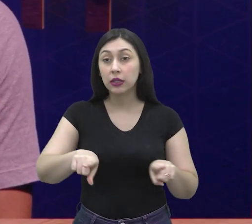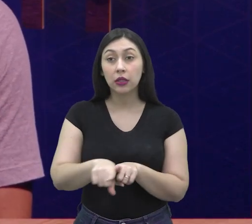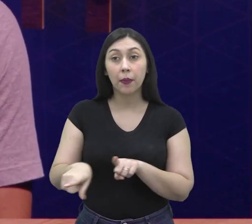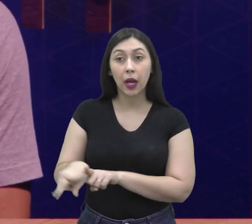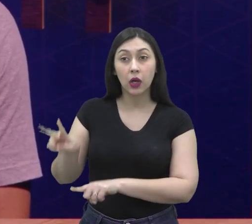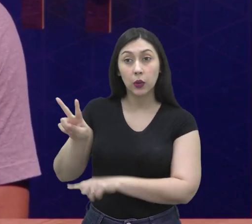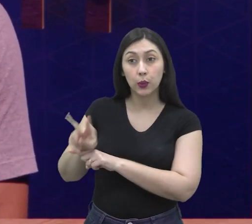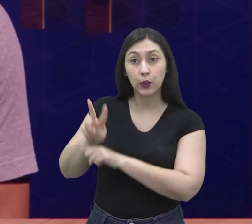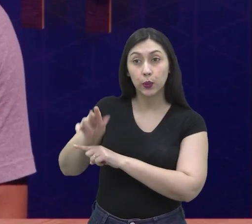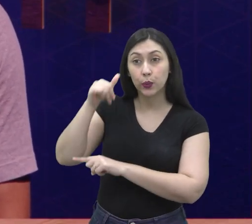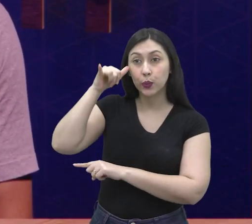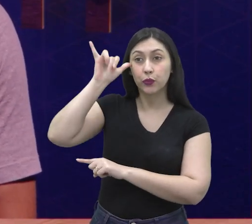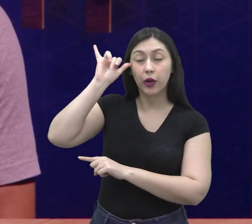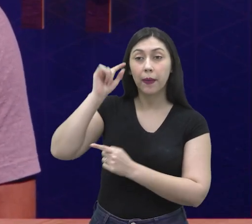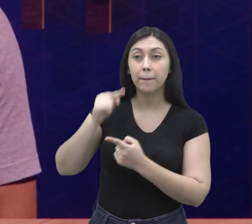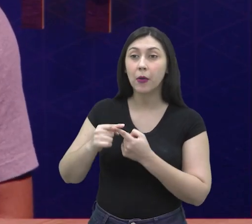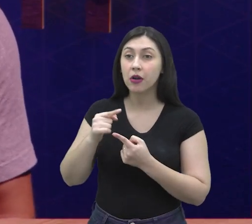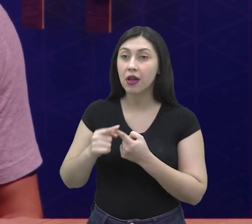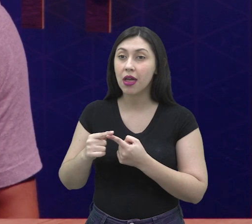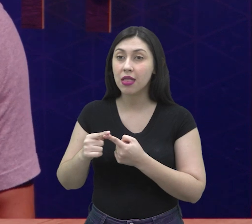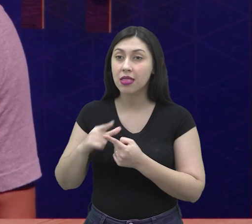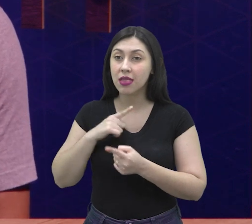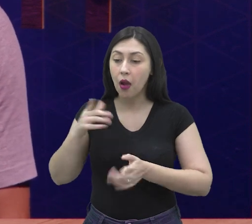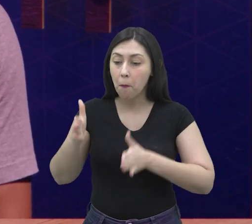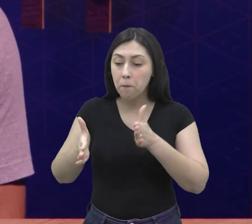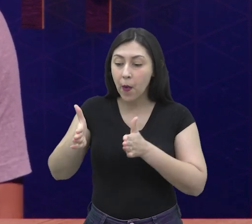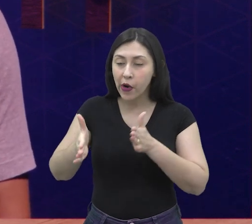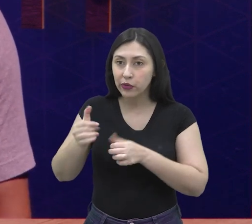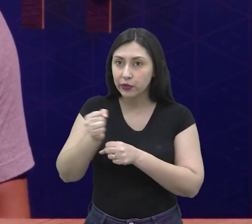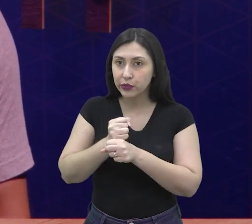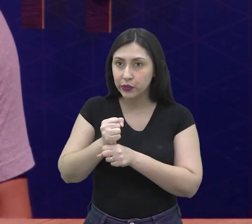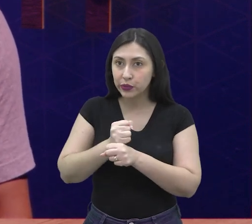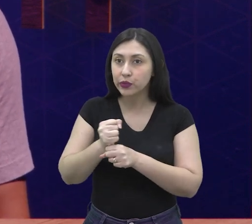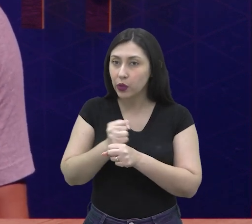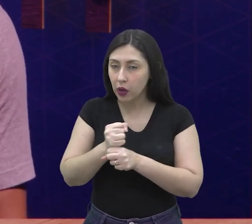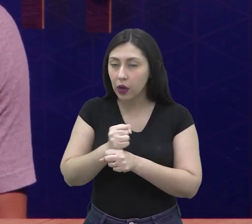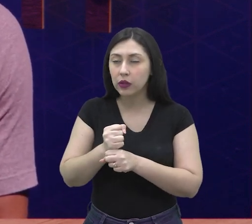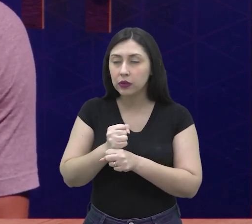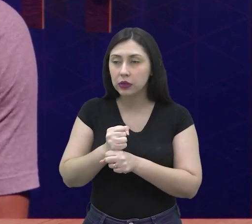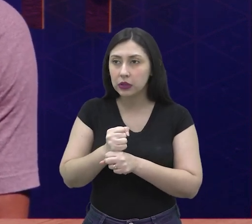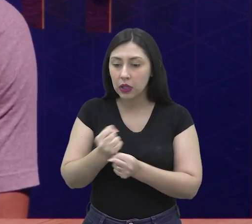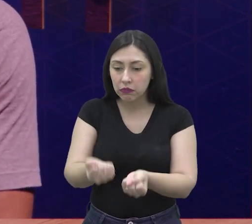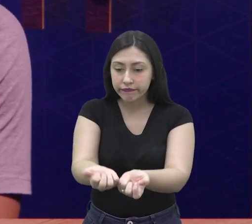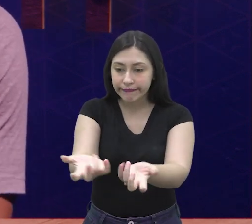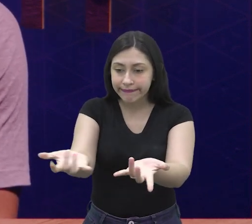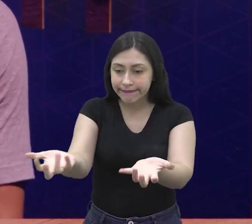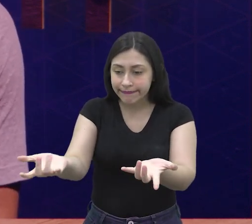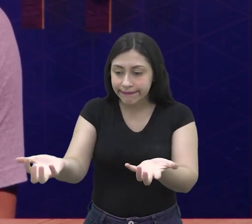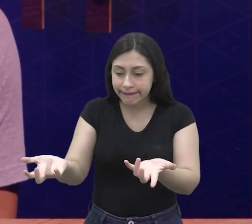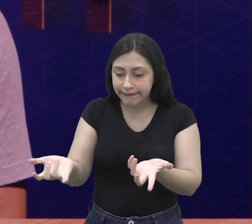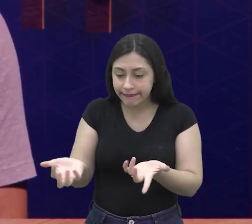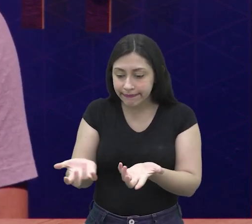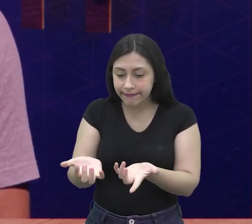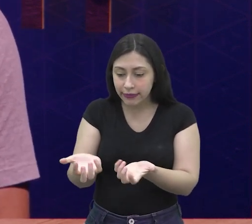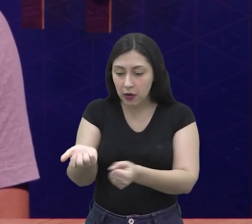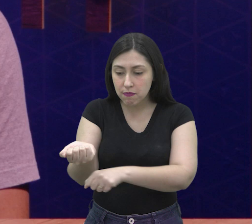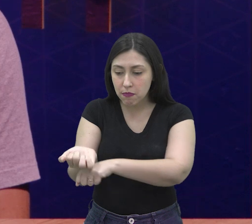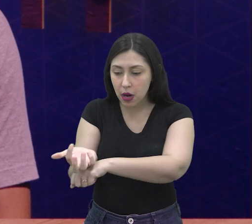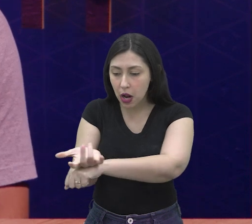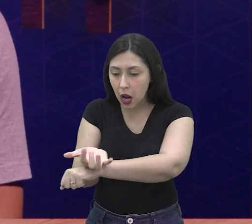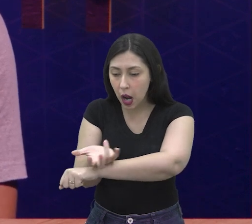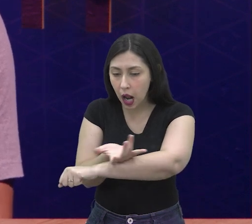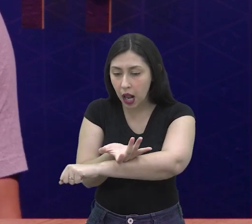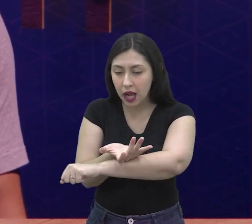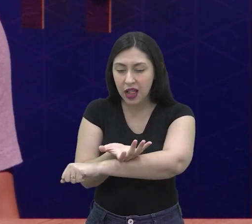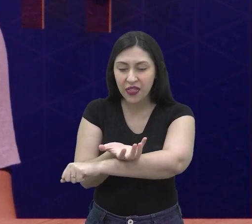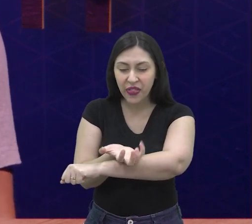gado, porque chega uma hora no meio do ano, assim, que o pasto, ele morre, entre aspas, a grama,